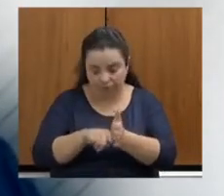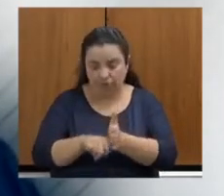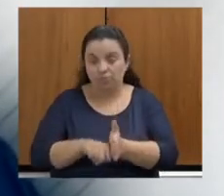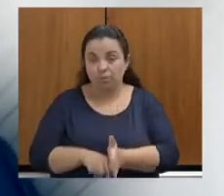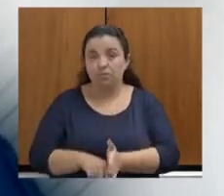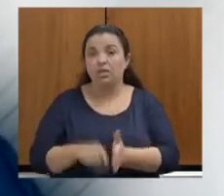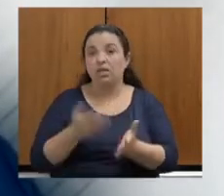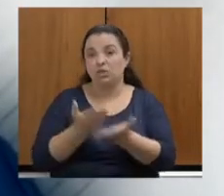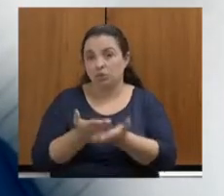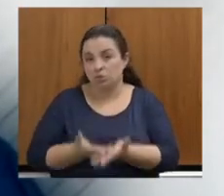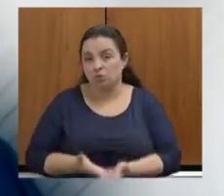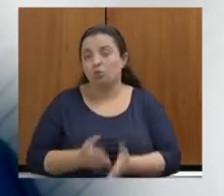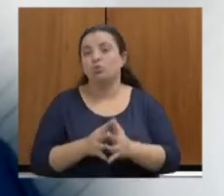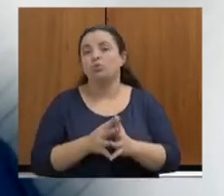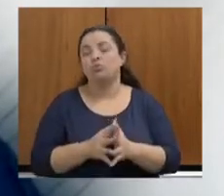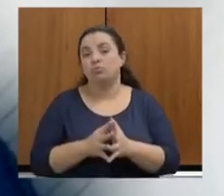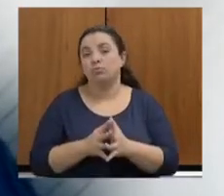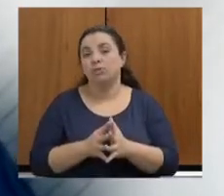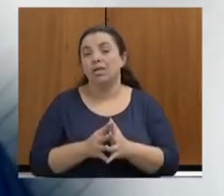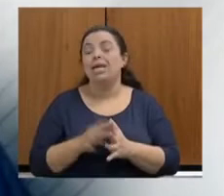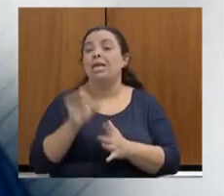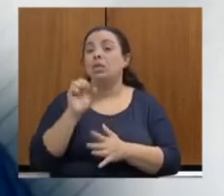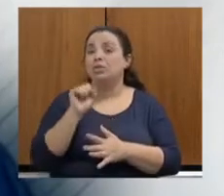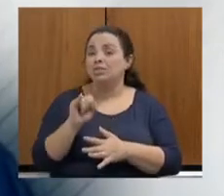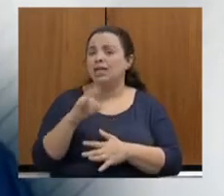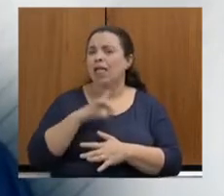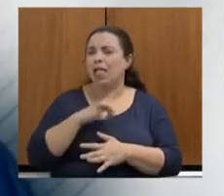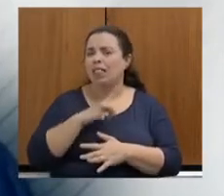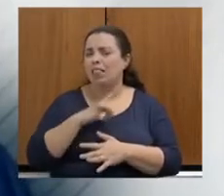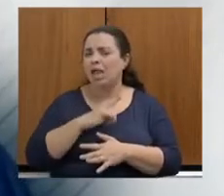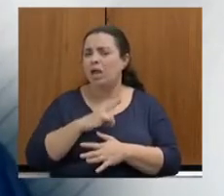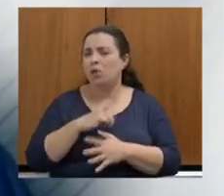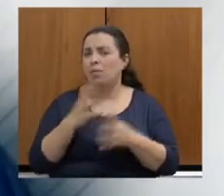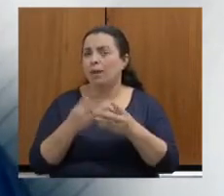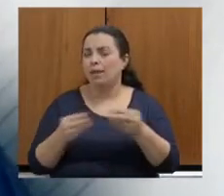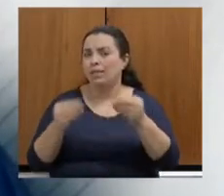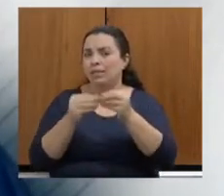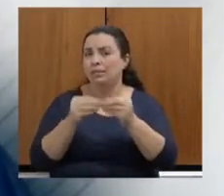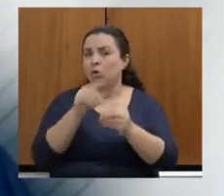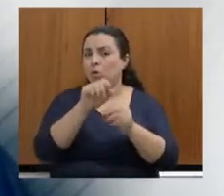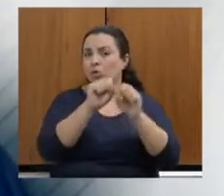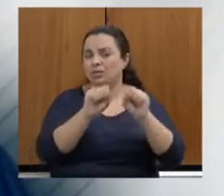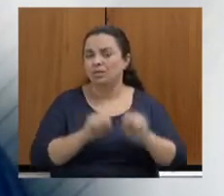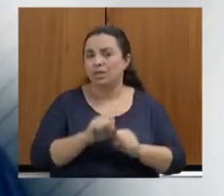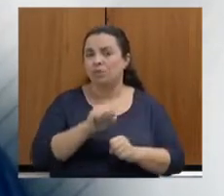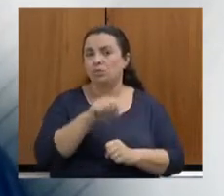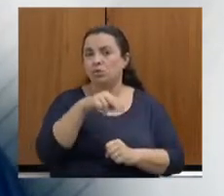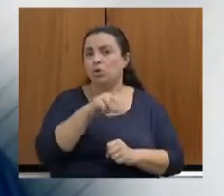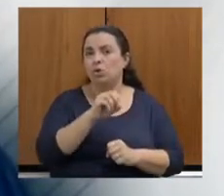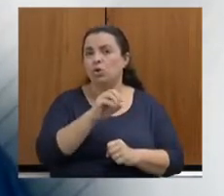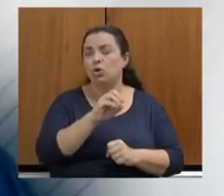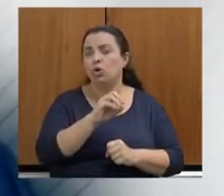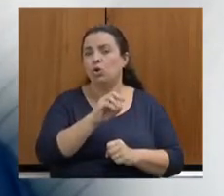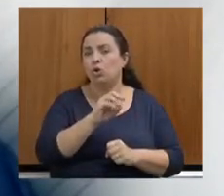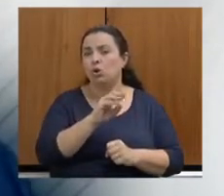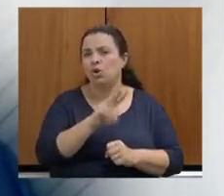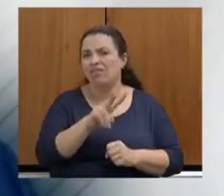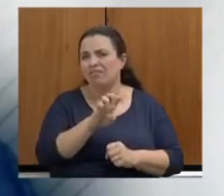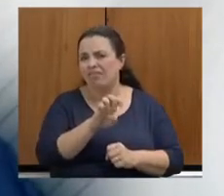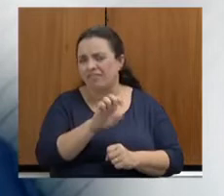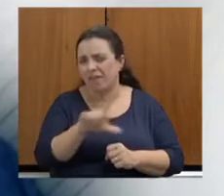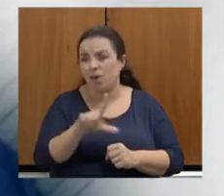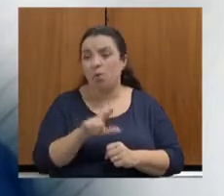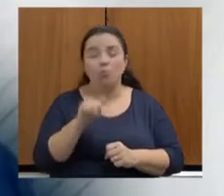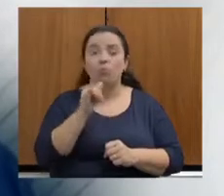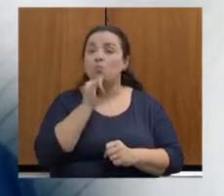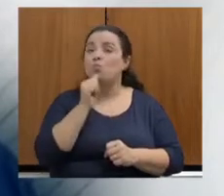tiveram alguma indenização com o sistema do novel não tiveram ainda todas as compensações necessidades e ainda vem